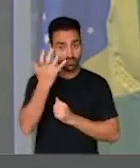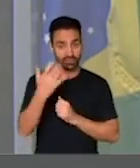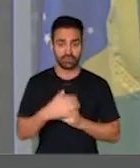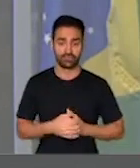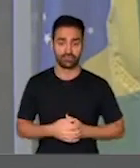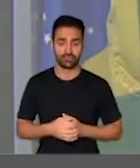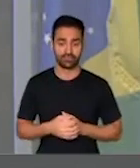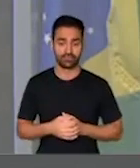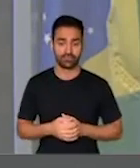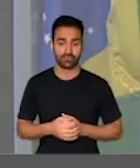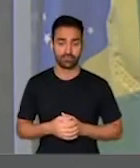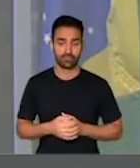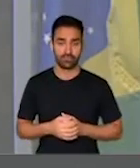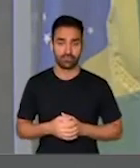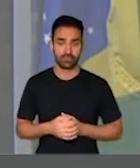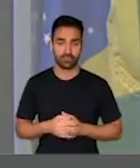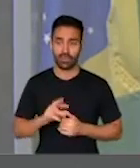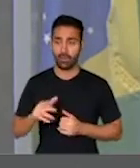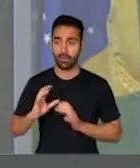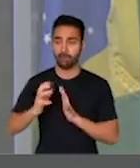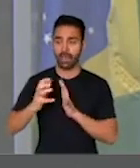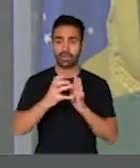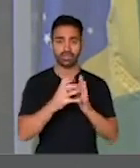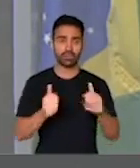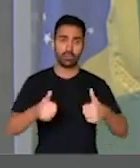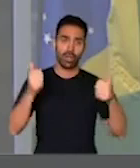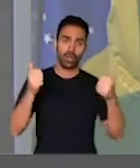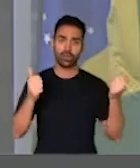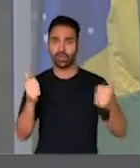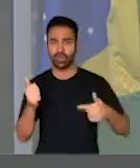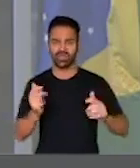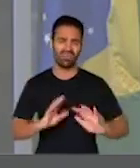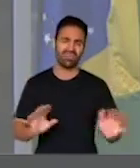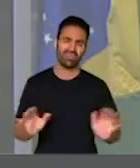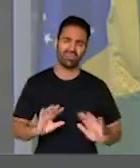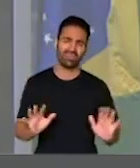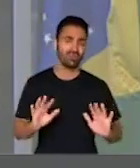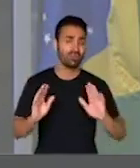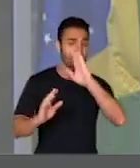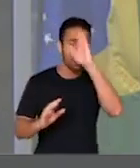Reafirmando, quem ganha não é o partido A ou B, quem ganha é o presidente, quem ganha aqui, quem ganha é o Brasil.